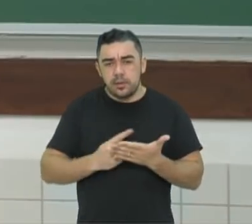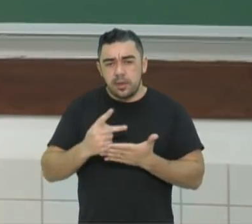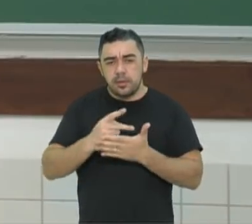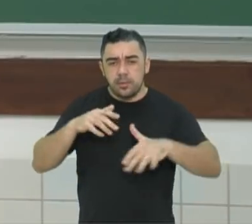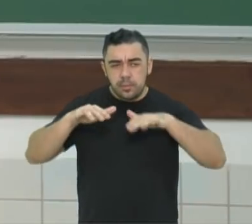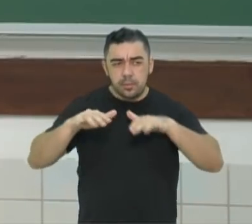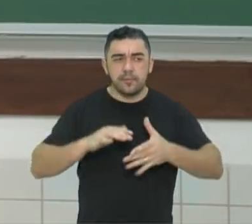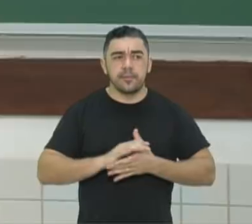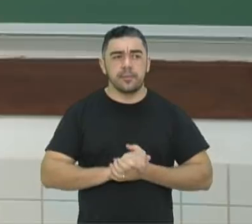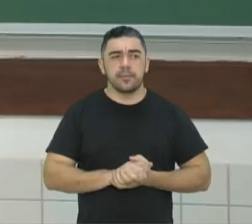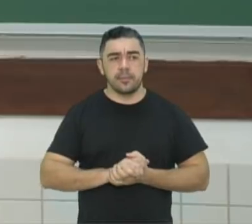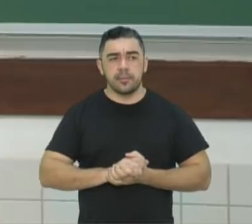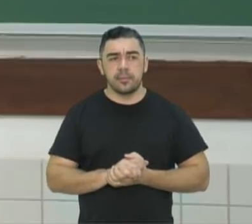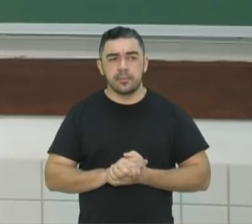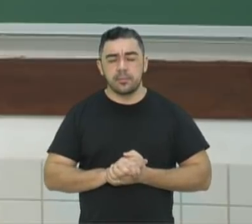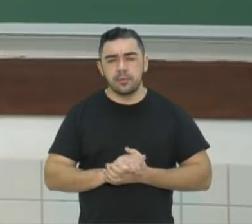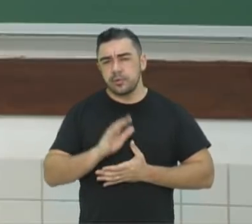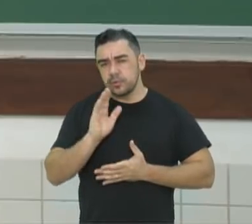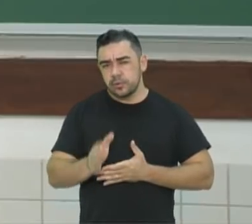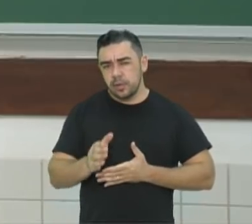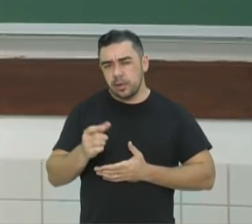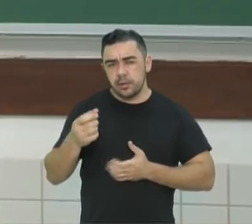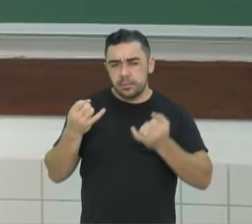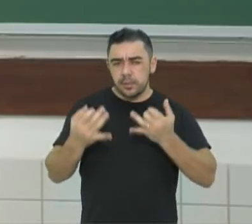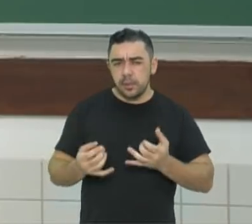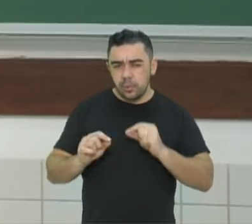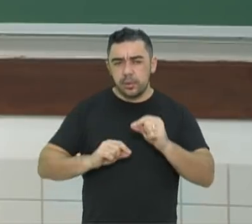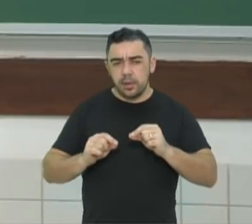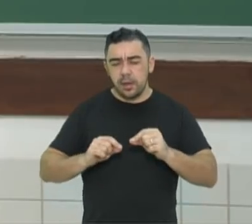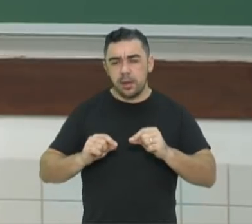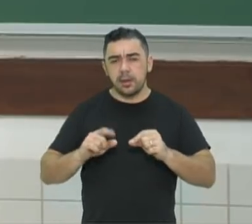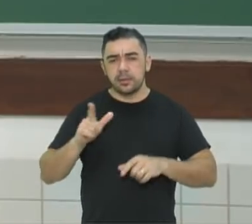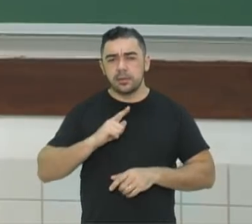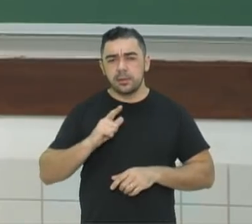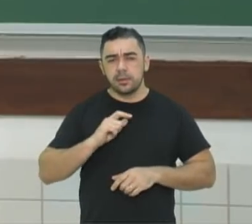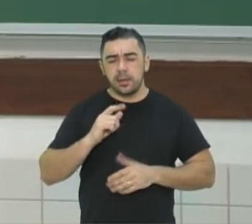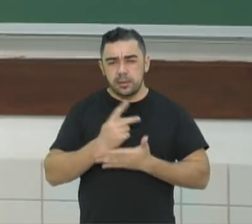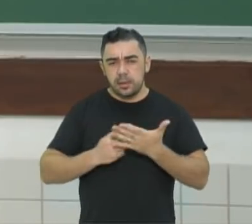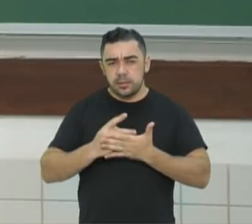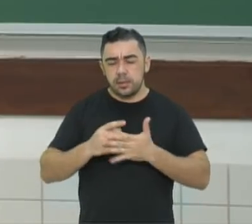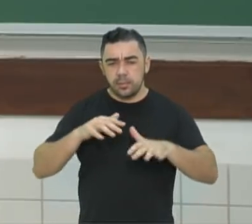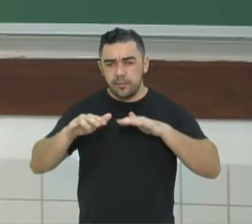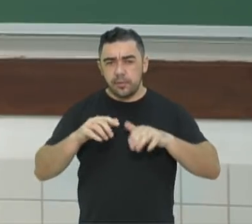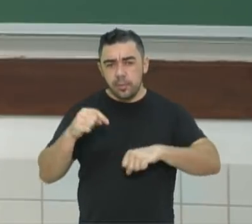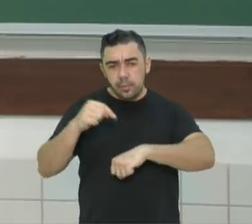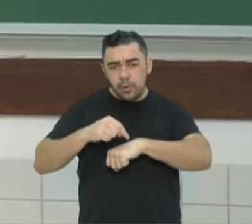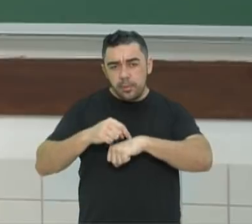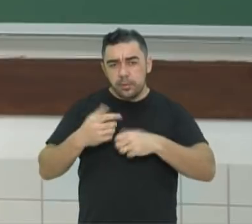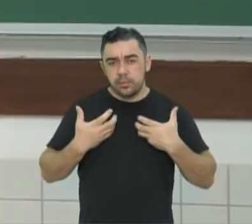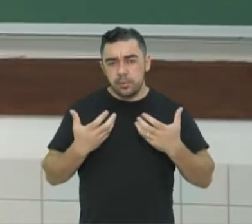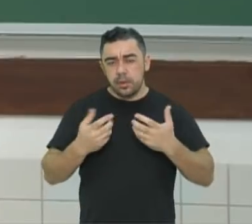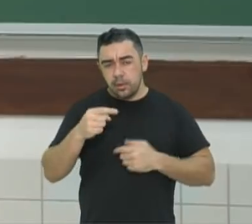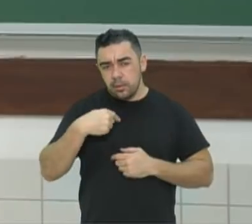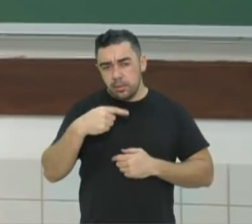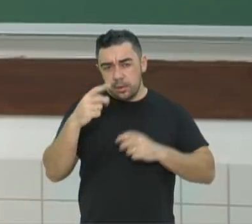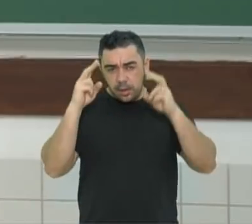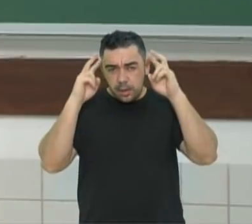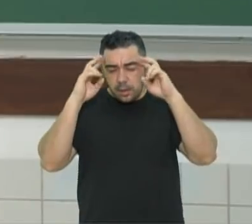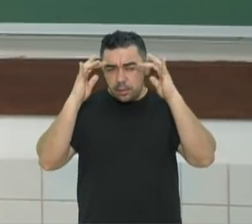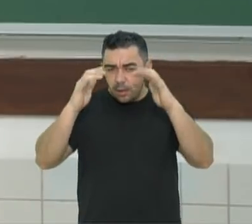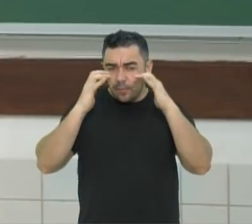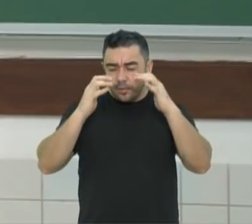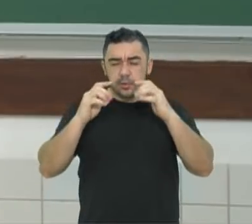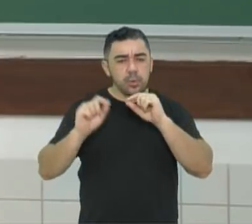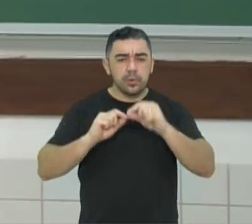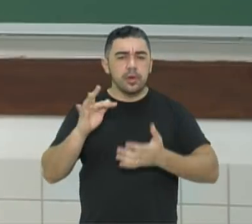Então, já que nós falamos sobre animação, eu queria um momento agora para que a gente pudesse refletir, principalmente sobre a questão